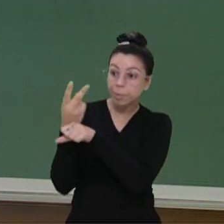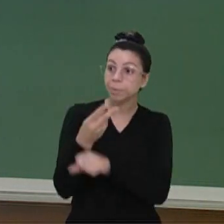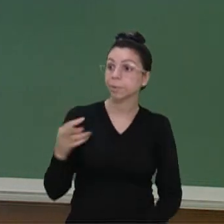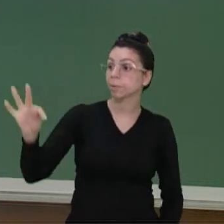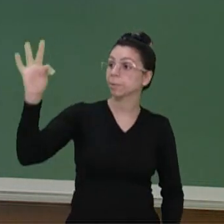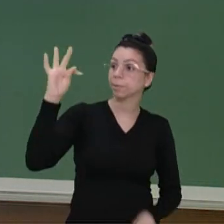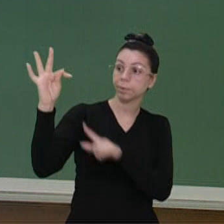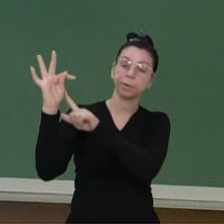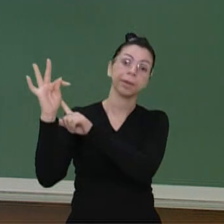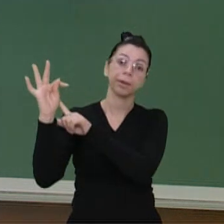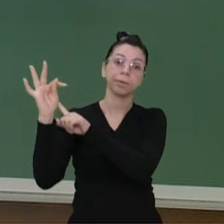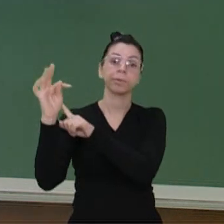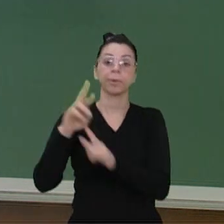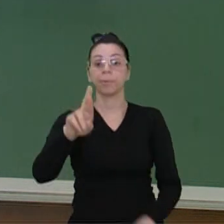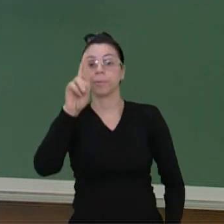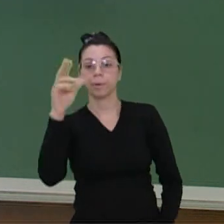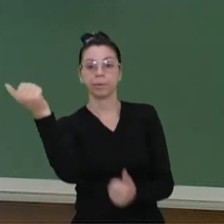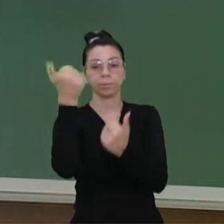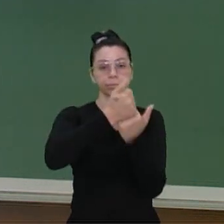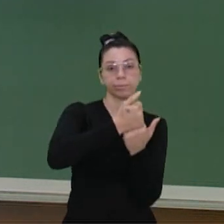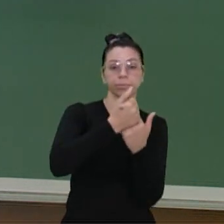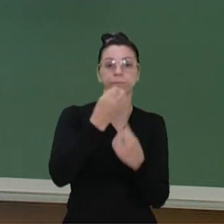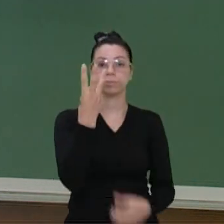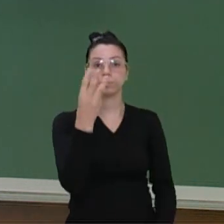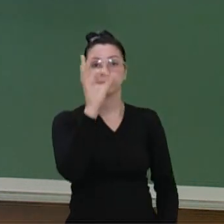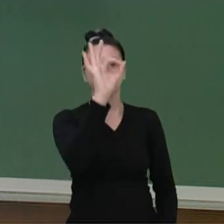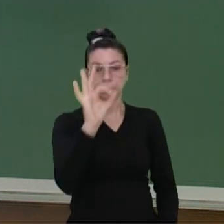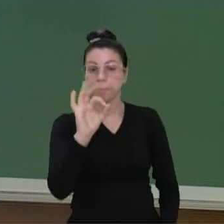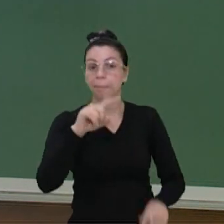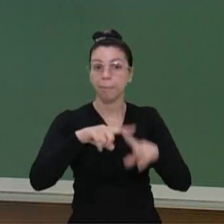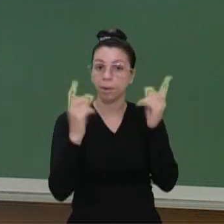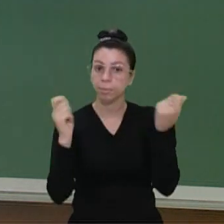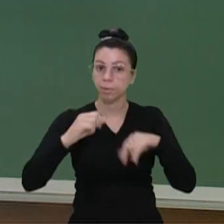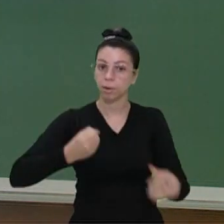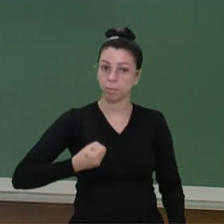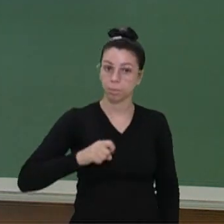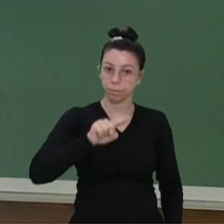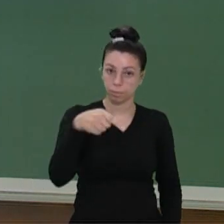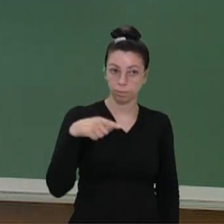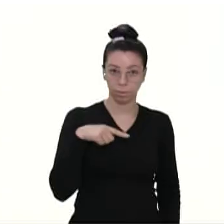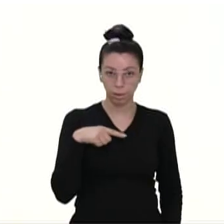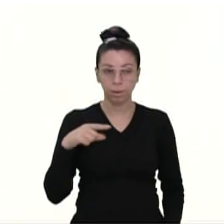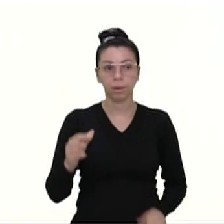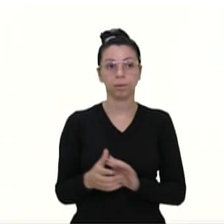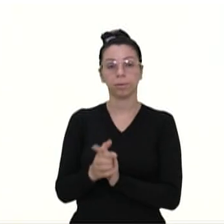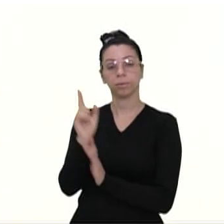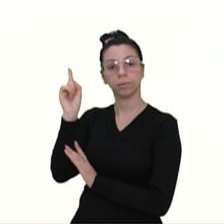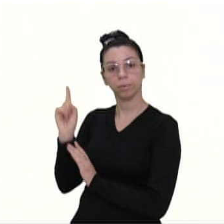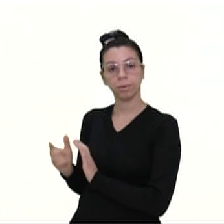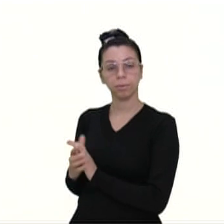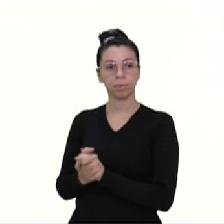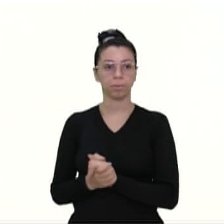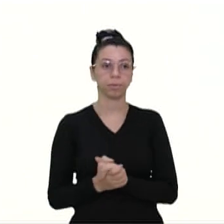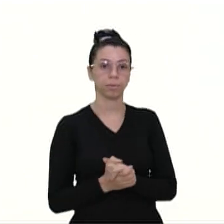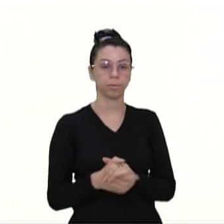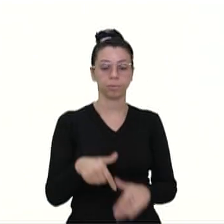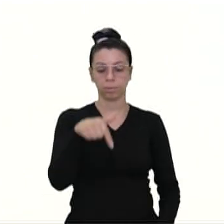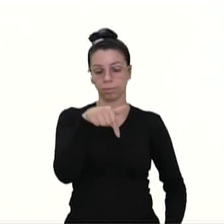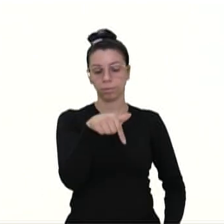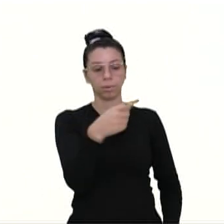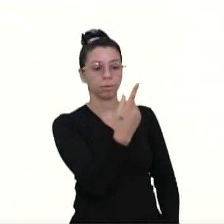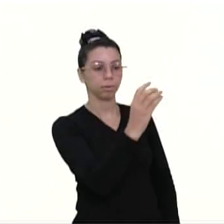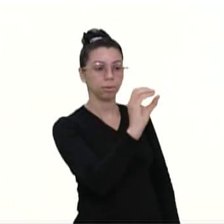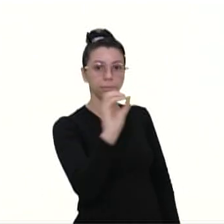vamos substituir pelo 3%, mas na sua forma decimal. Então, vai ficar dessa maneira. Q é o nosso